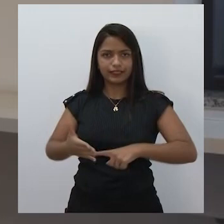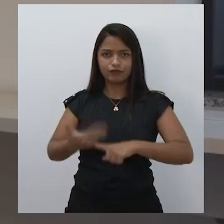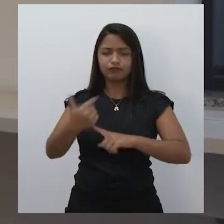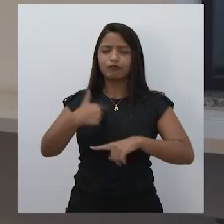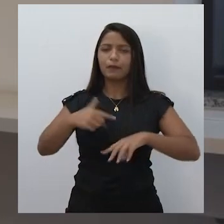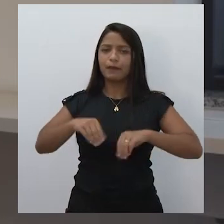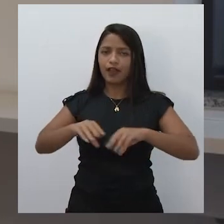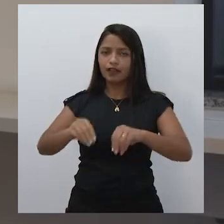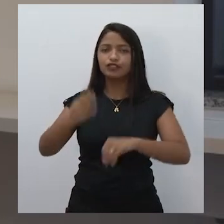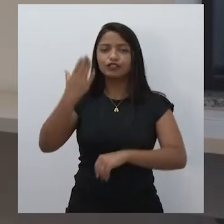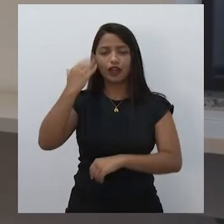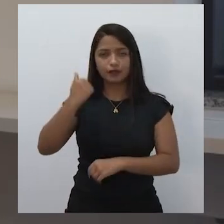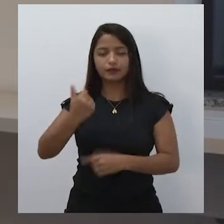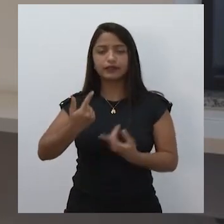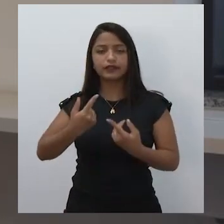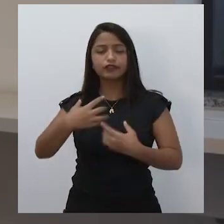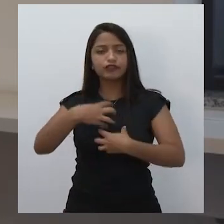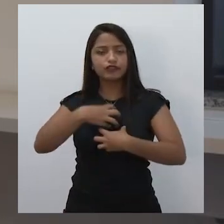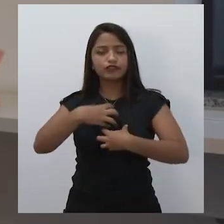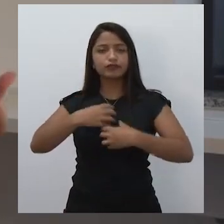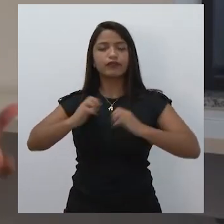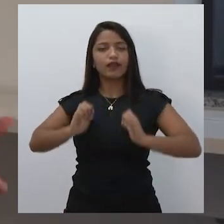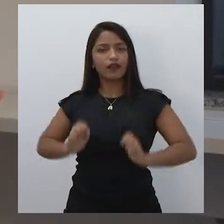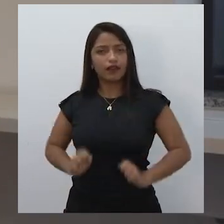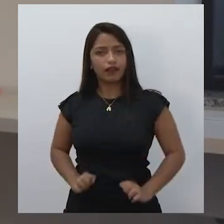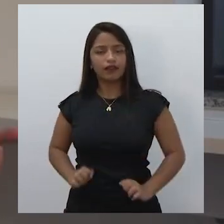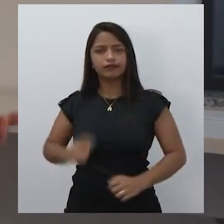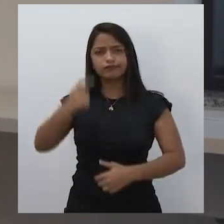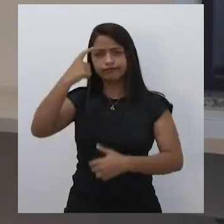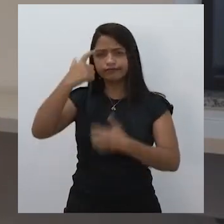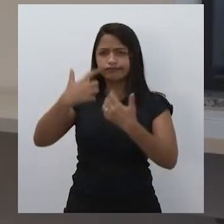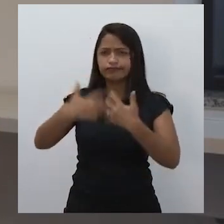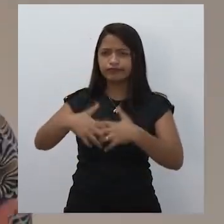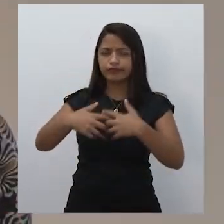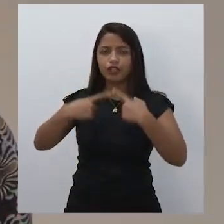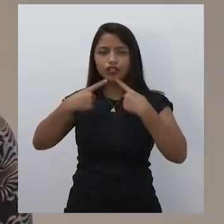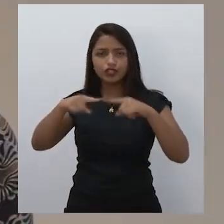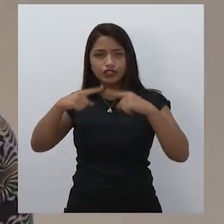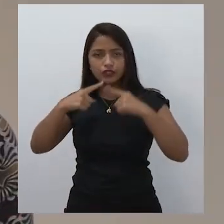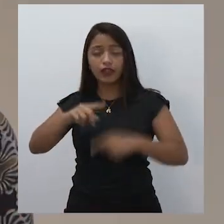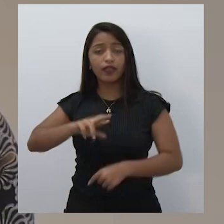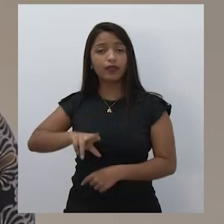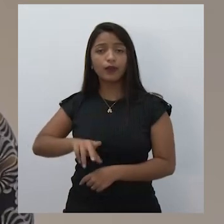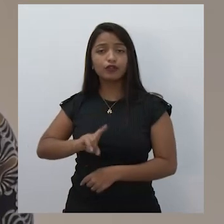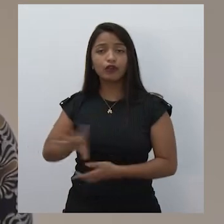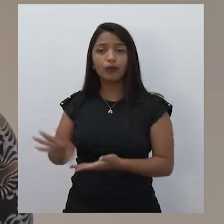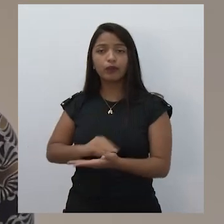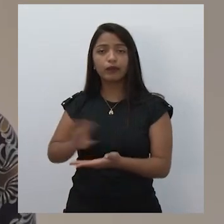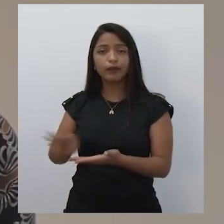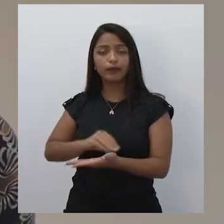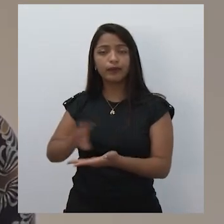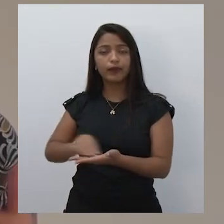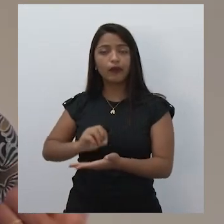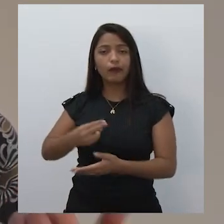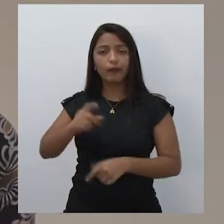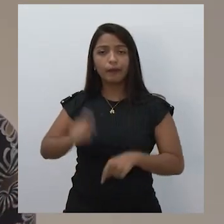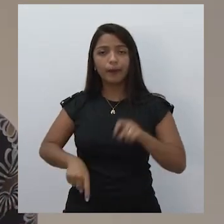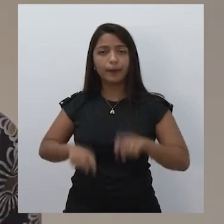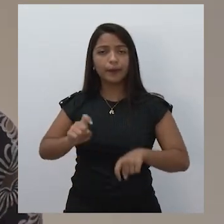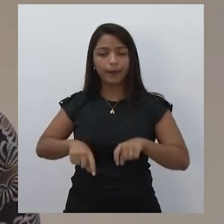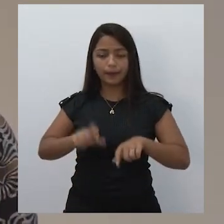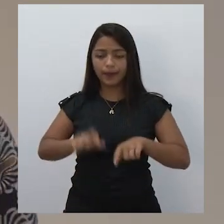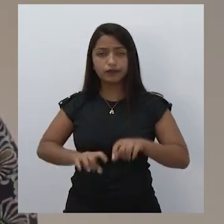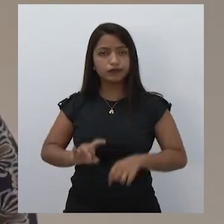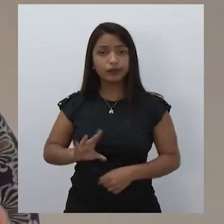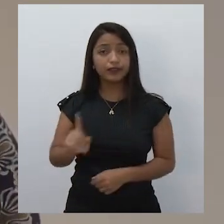de uma maneira crítica, de uma maneira ética, reflexiva, não apenas reproduzindo ou apertando botões, mas